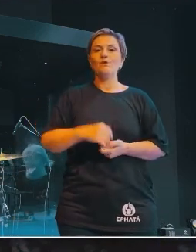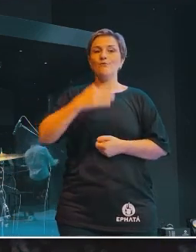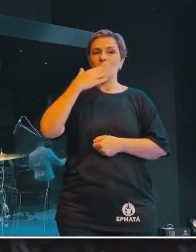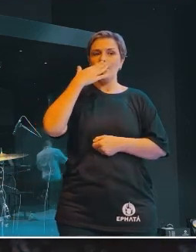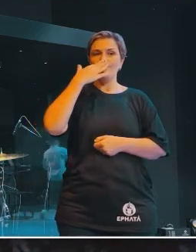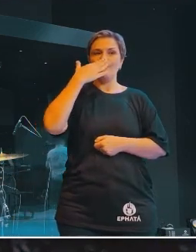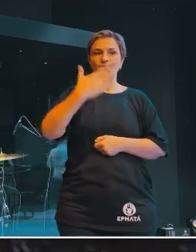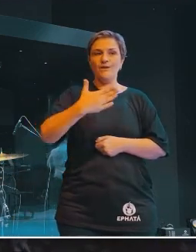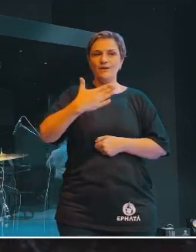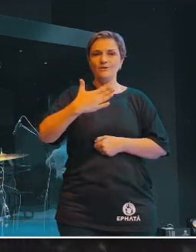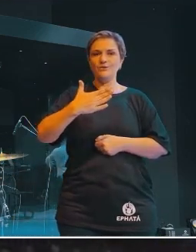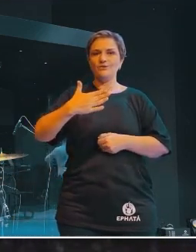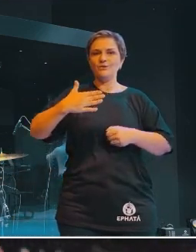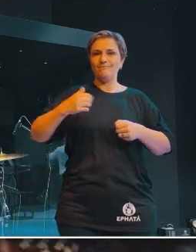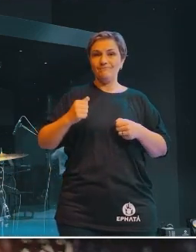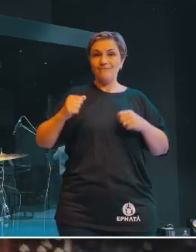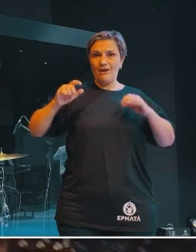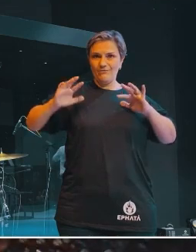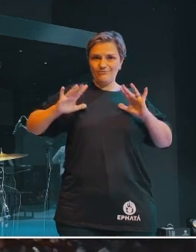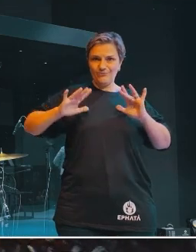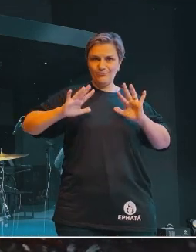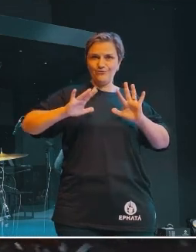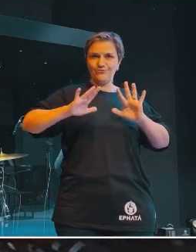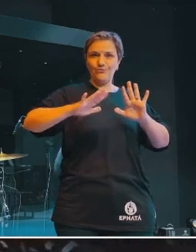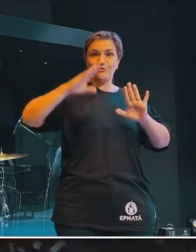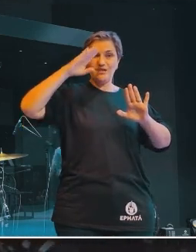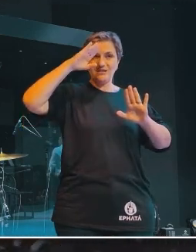Às vezes a gente acaba romantizando demais a vida